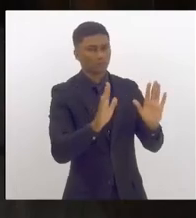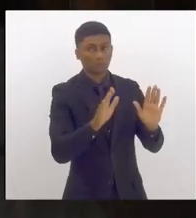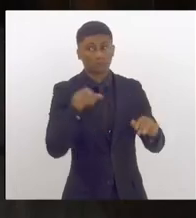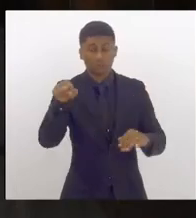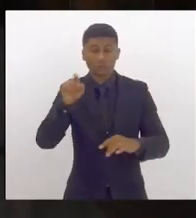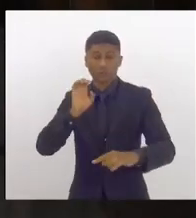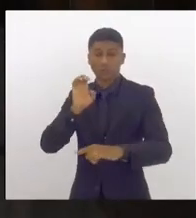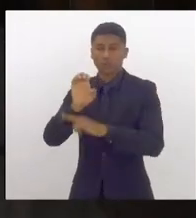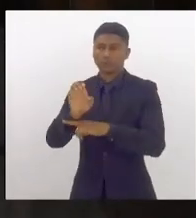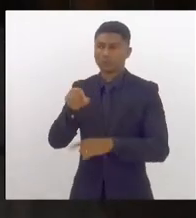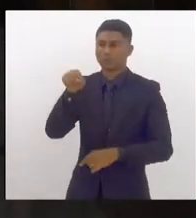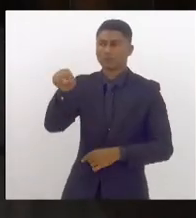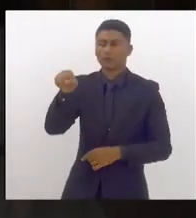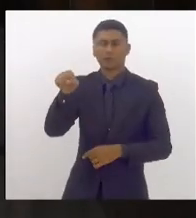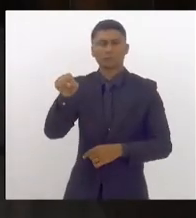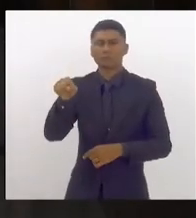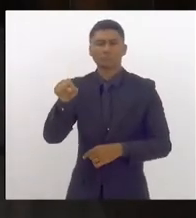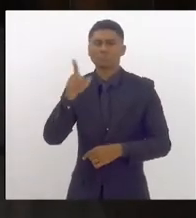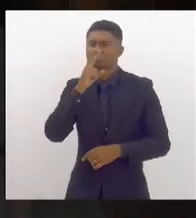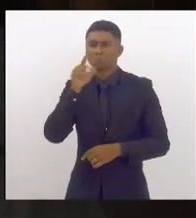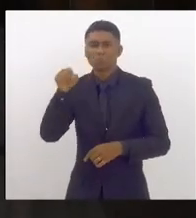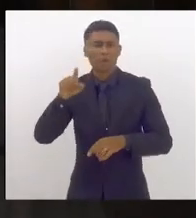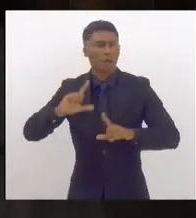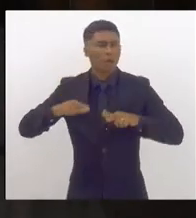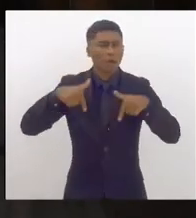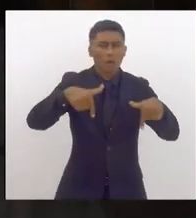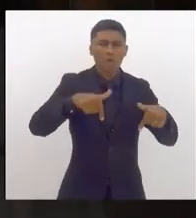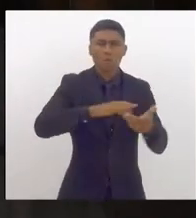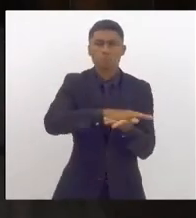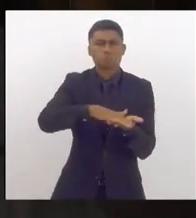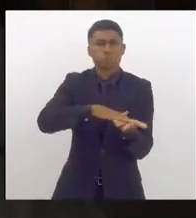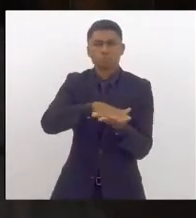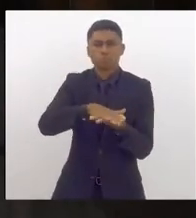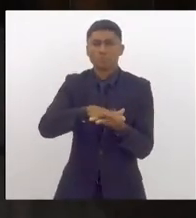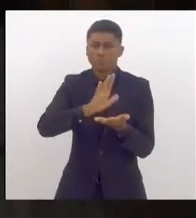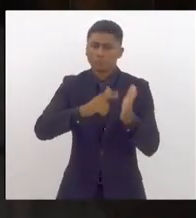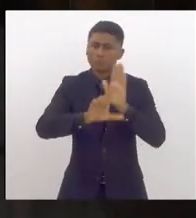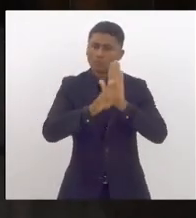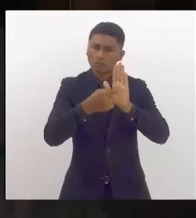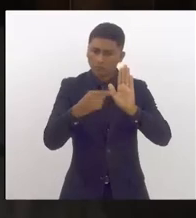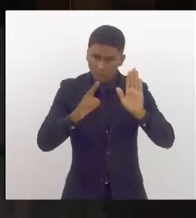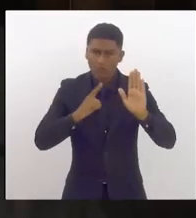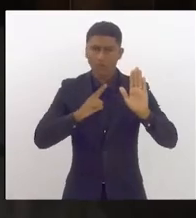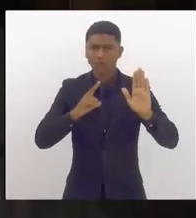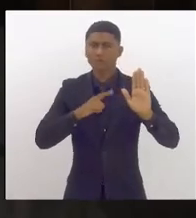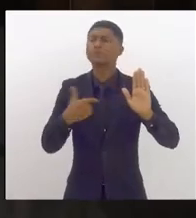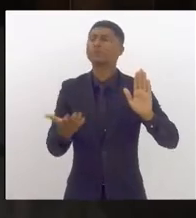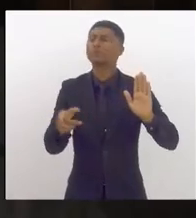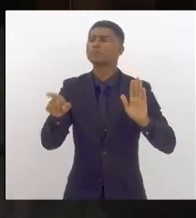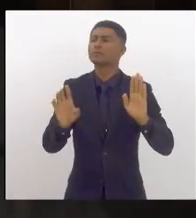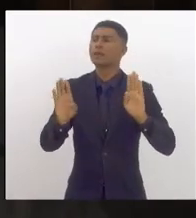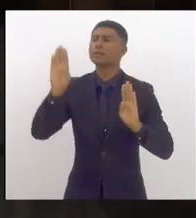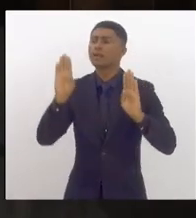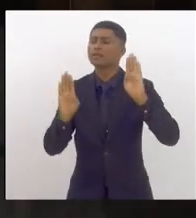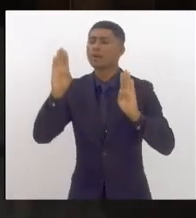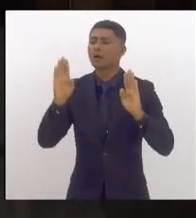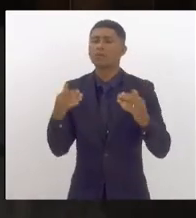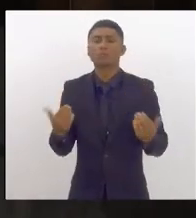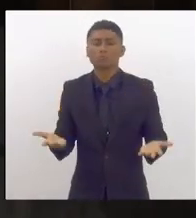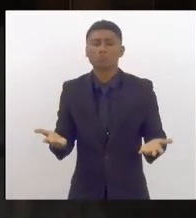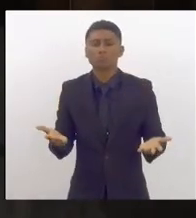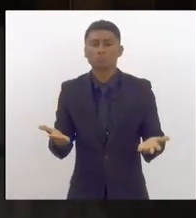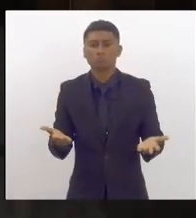isso não está sendo praticado mesmo com leis em vigor Como disse Luiz Paulo onde está a licitação das Linhas